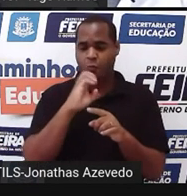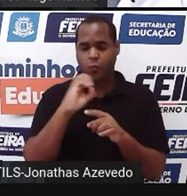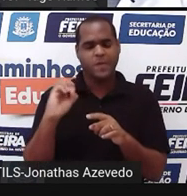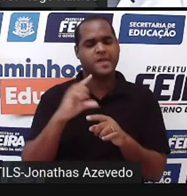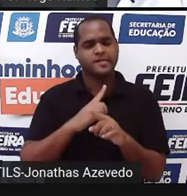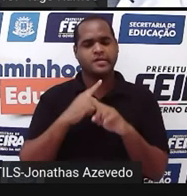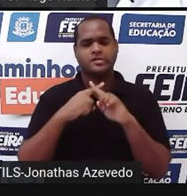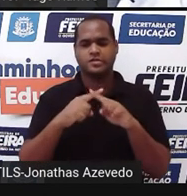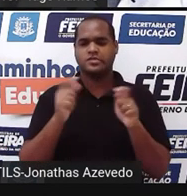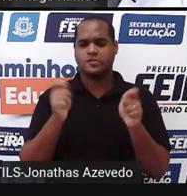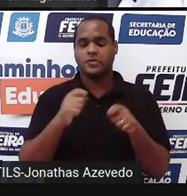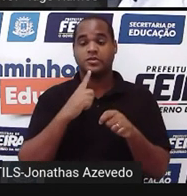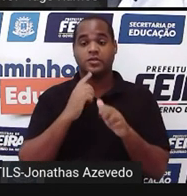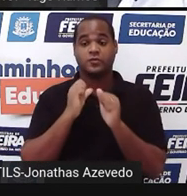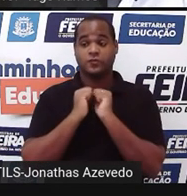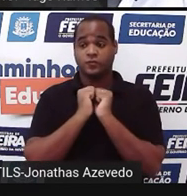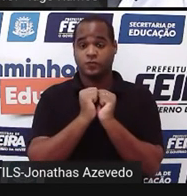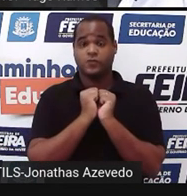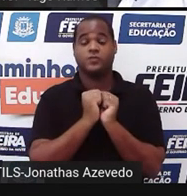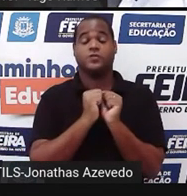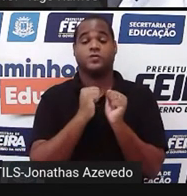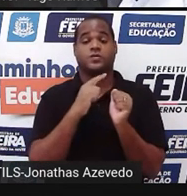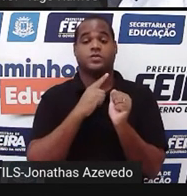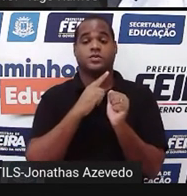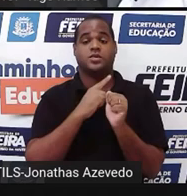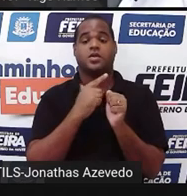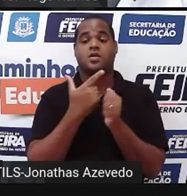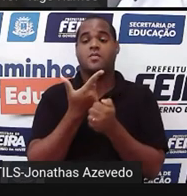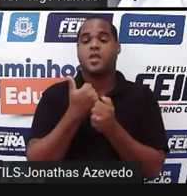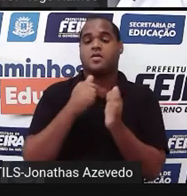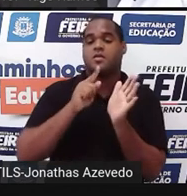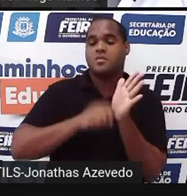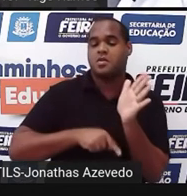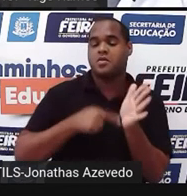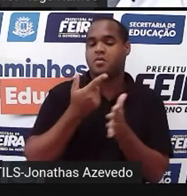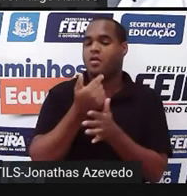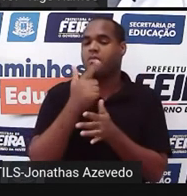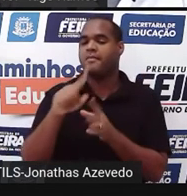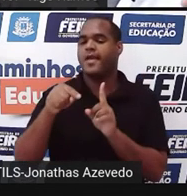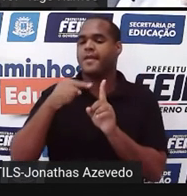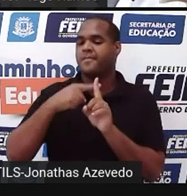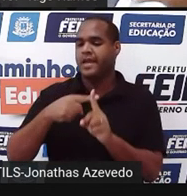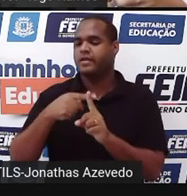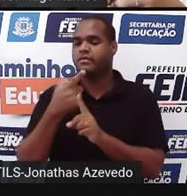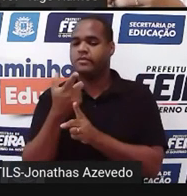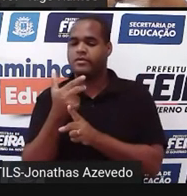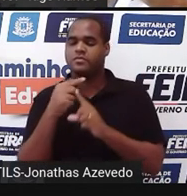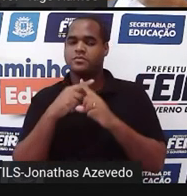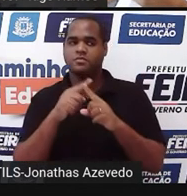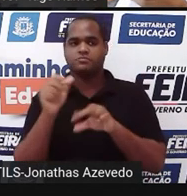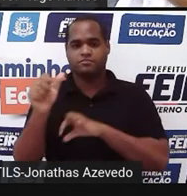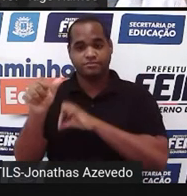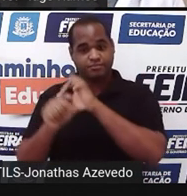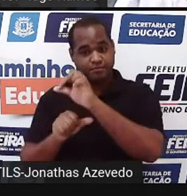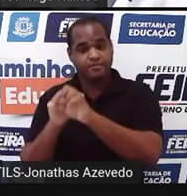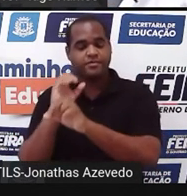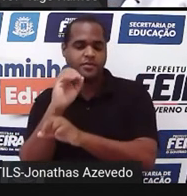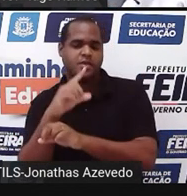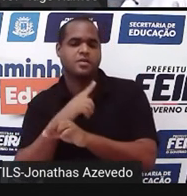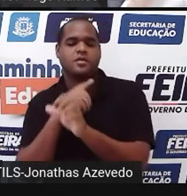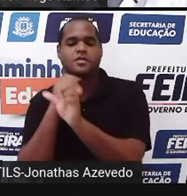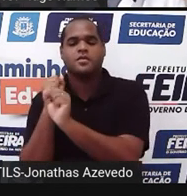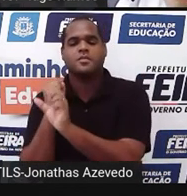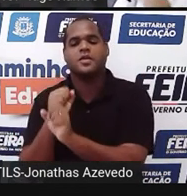a parte do X eu vou juntar menos 12x + 12x quando a gente somar opostos zera